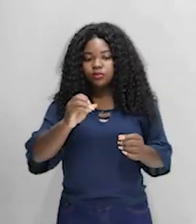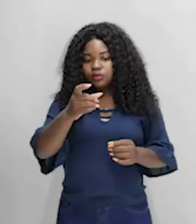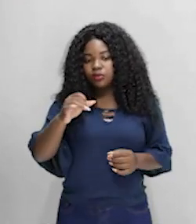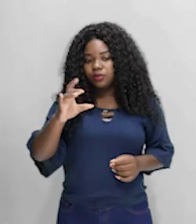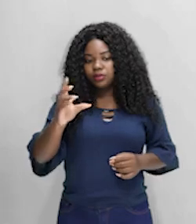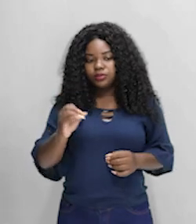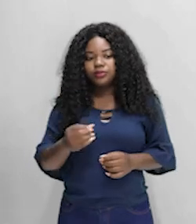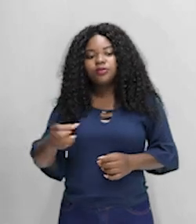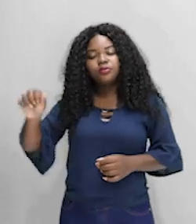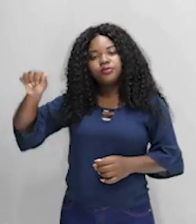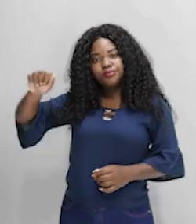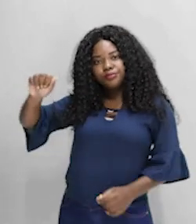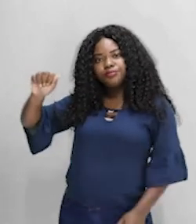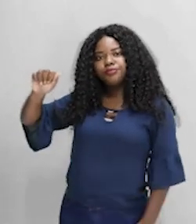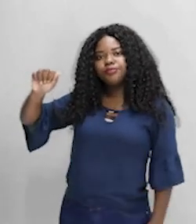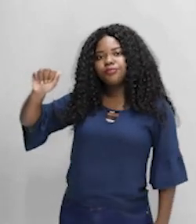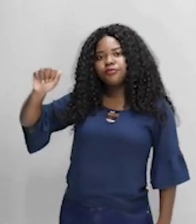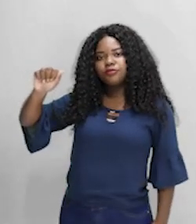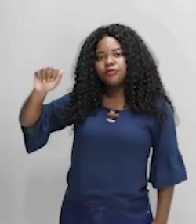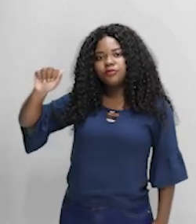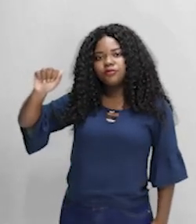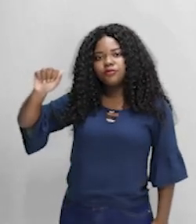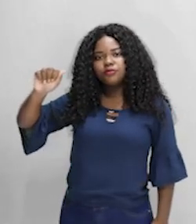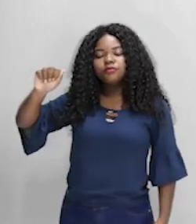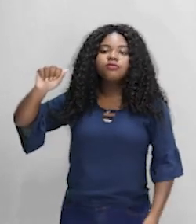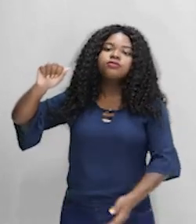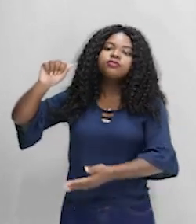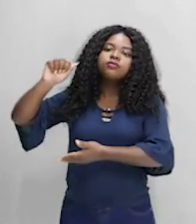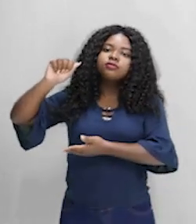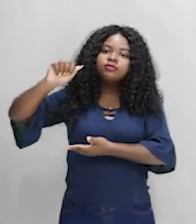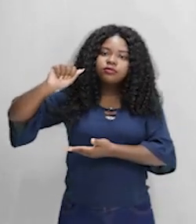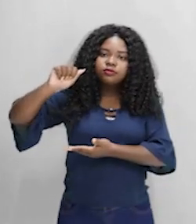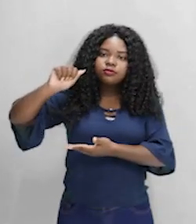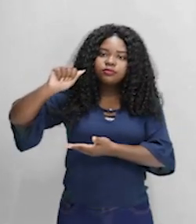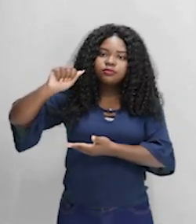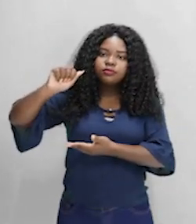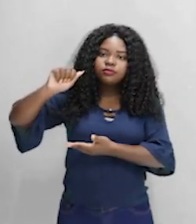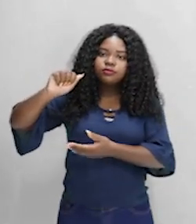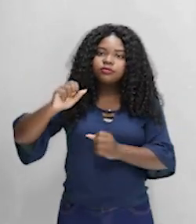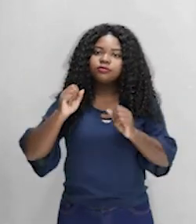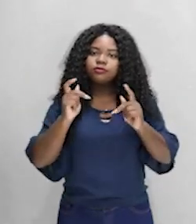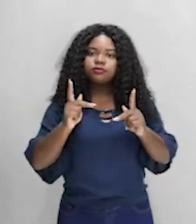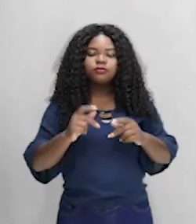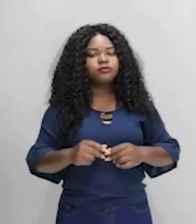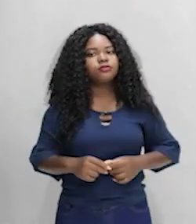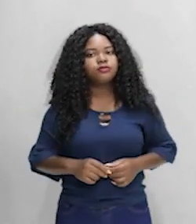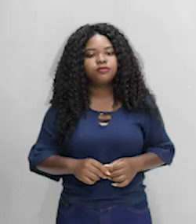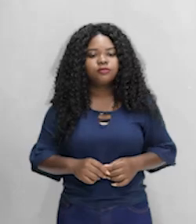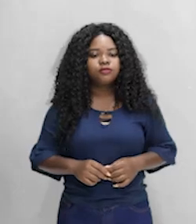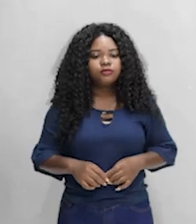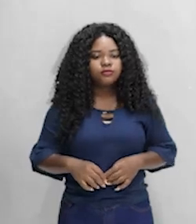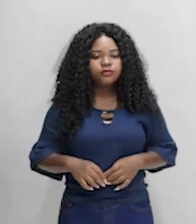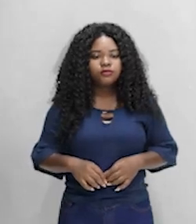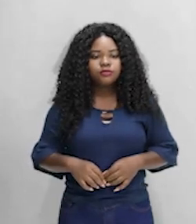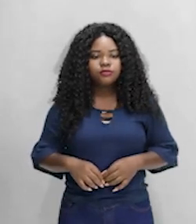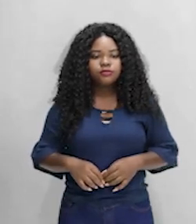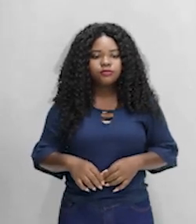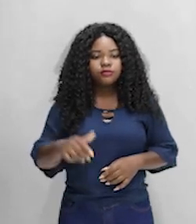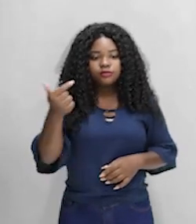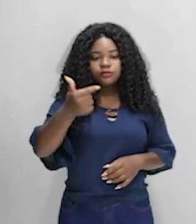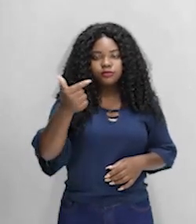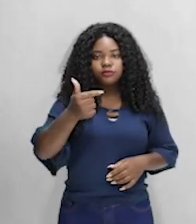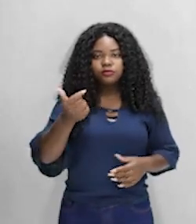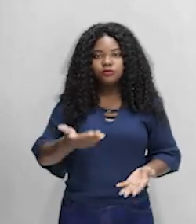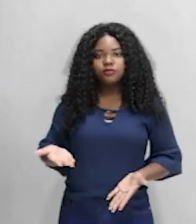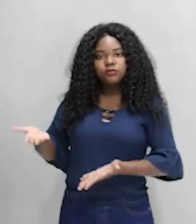aqui, ó, óxido, base, sal e óxido. Resposta correta, a letra A. Show, né? Próxima